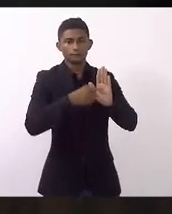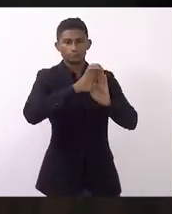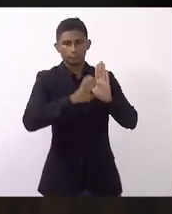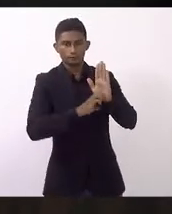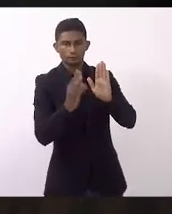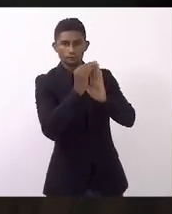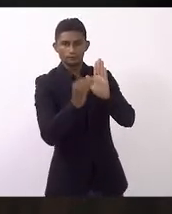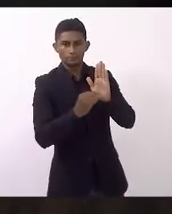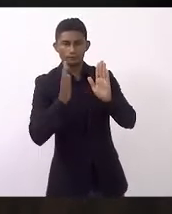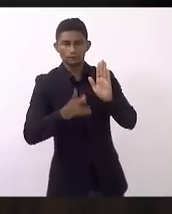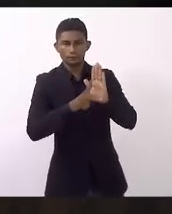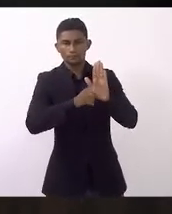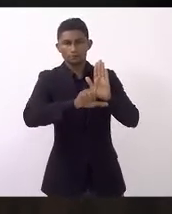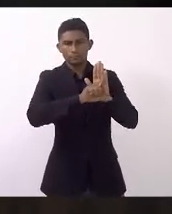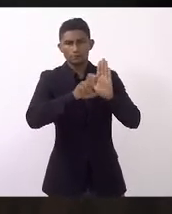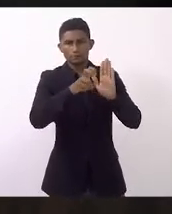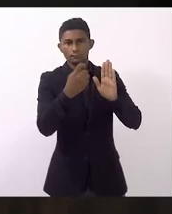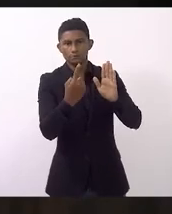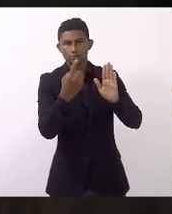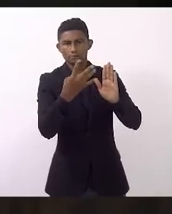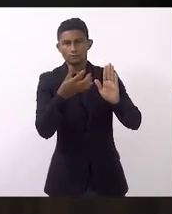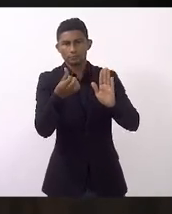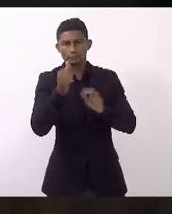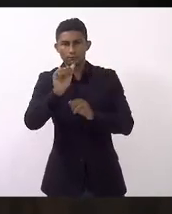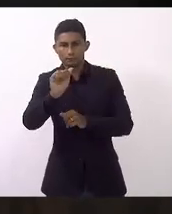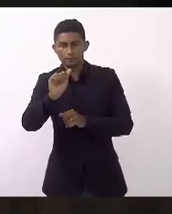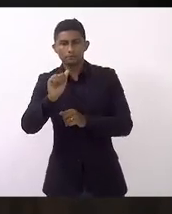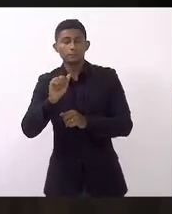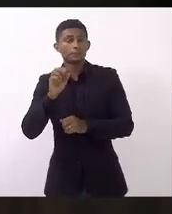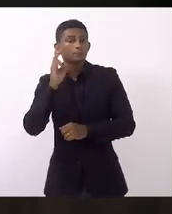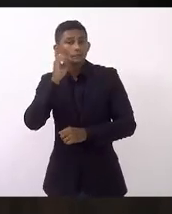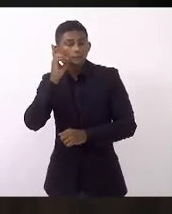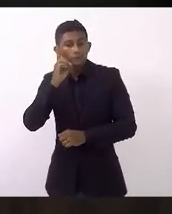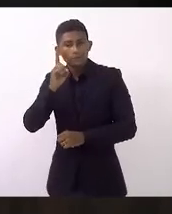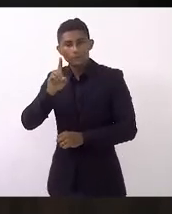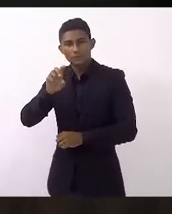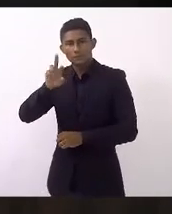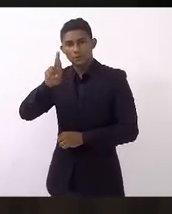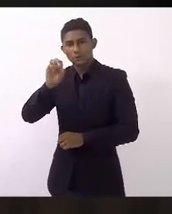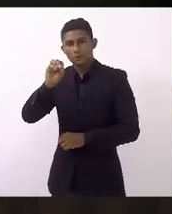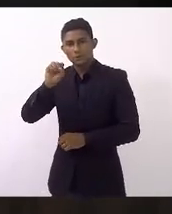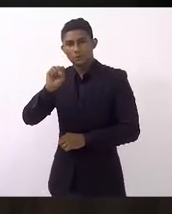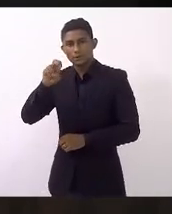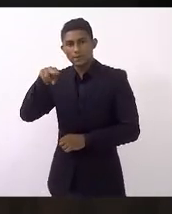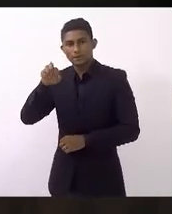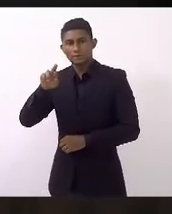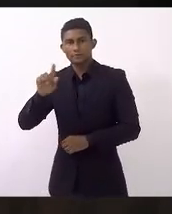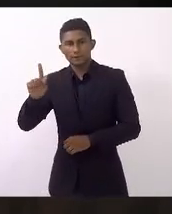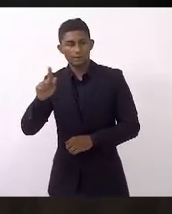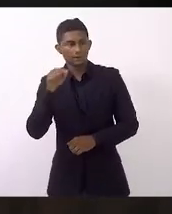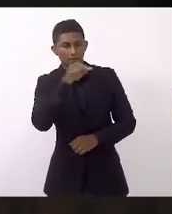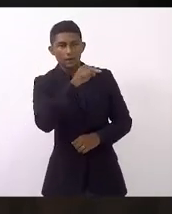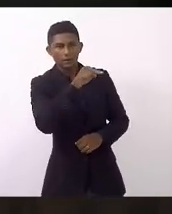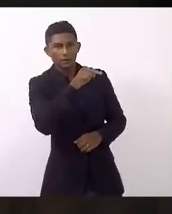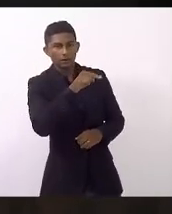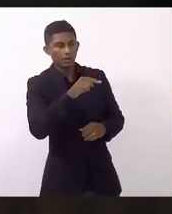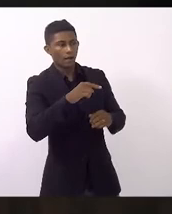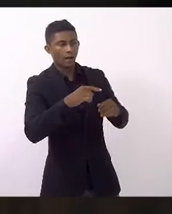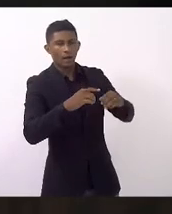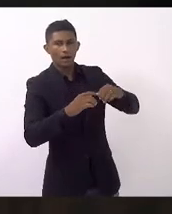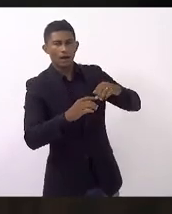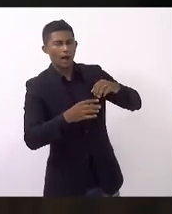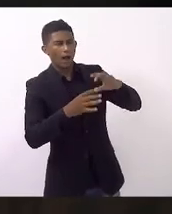Projeto de lei 5146-A de 21, de autoria do deputado Rosenberg Reis, que reconhece o eixo viário denominado Arco Metropolitano do Rio de